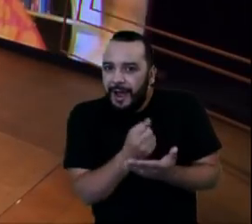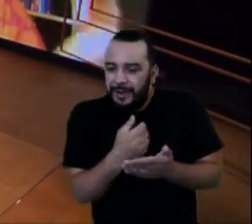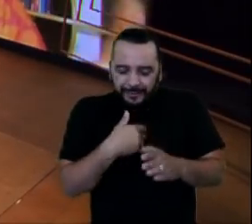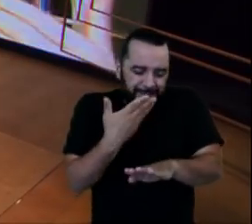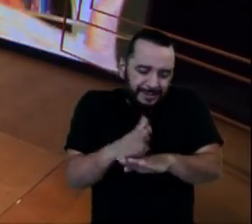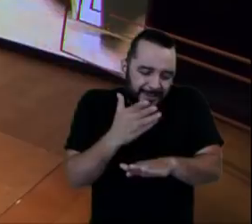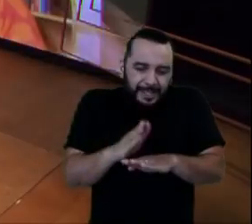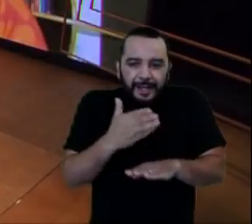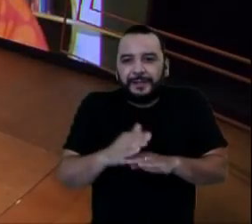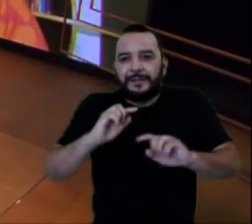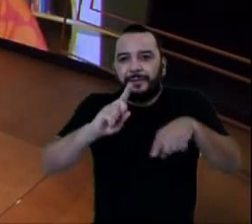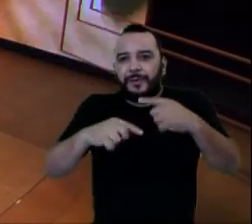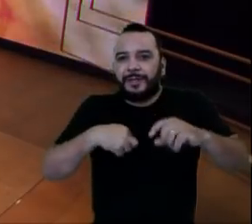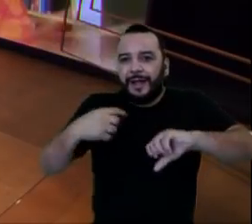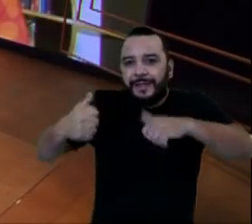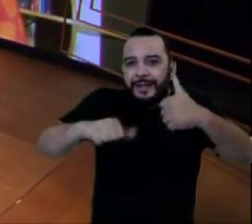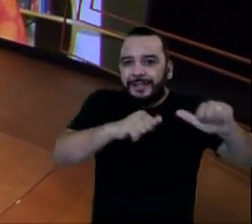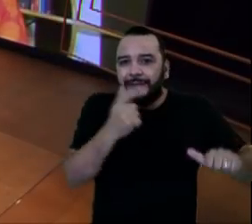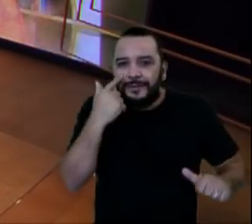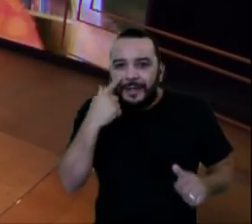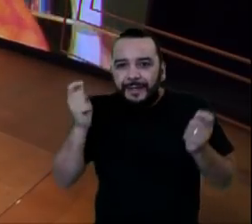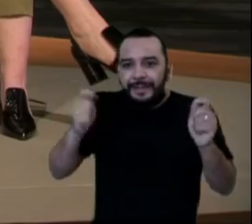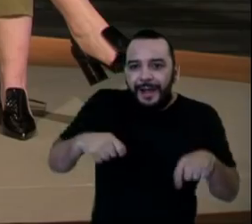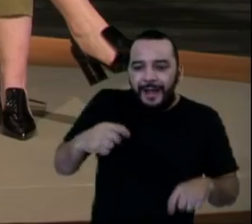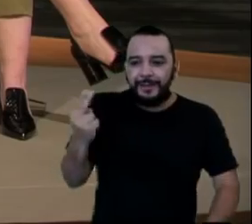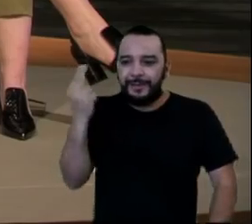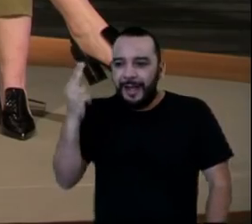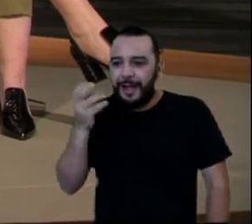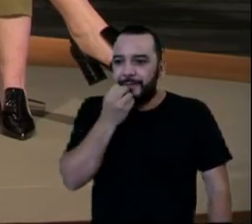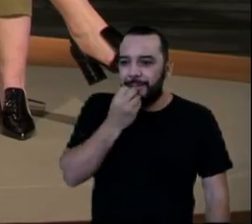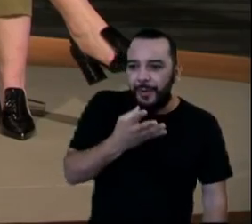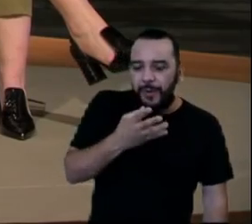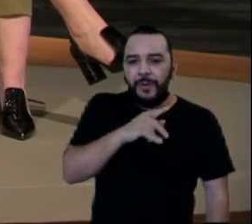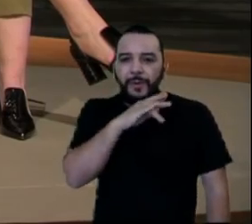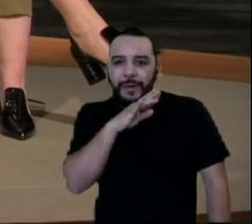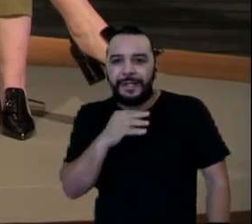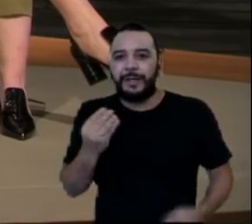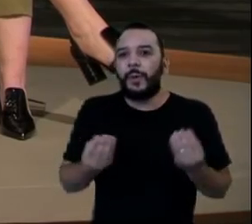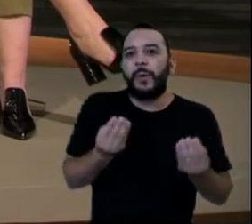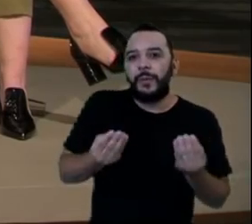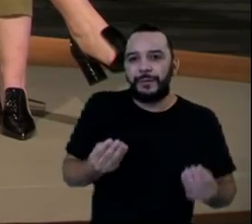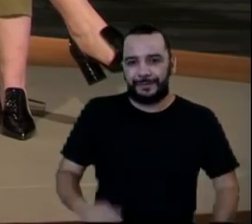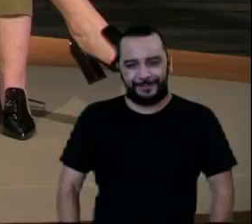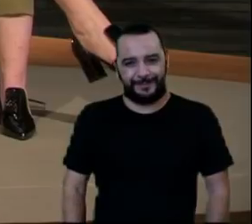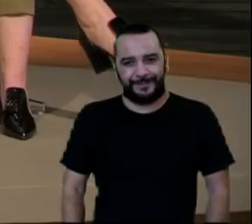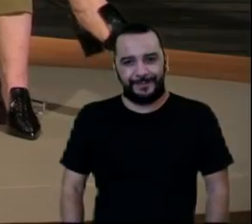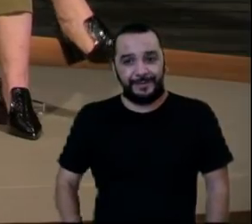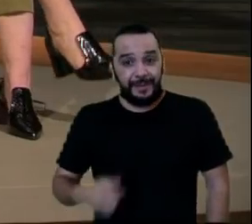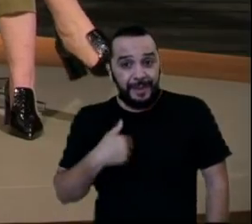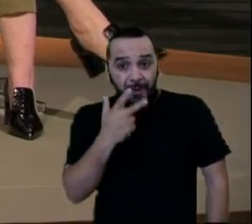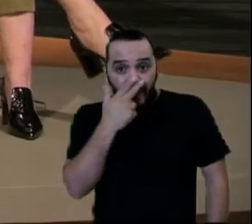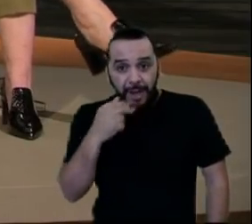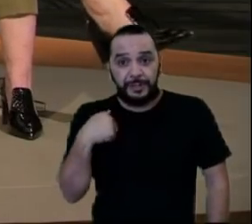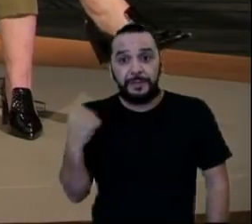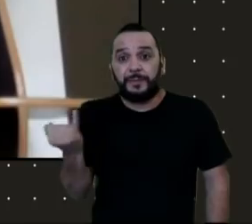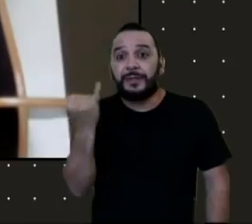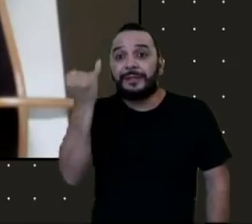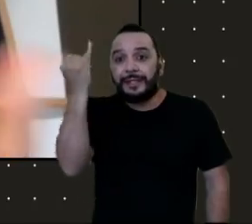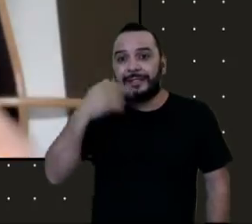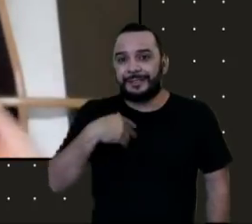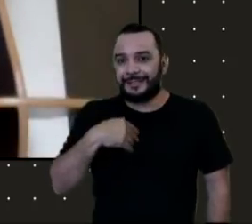ficou ótimo, não, ficou horrível, está errado, o caminho está totalmente errado. E eu aprendi, inclusive, a fazer isso, porque o meu processo